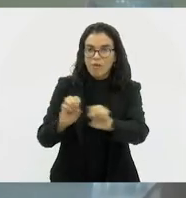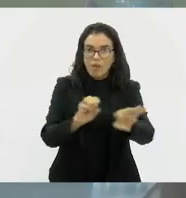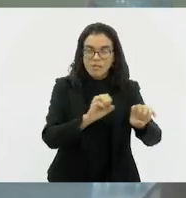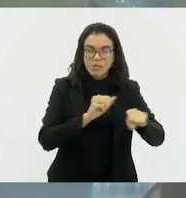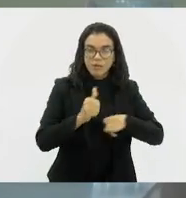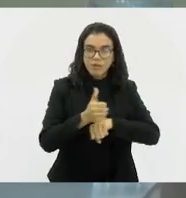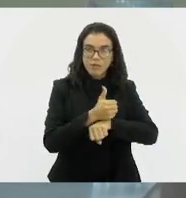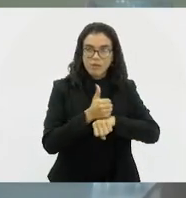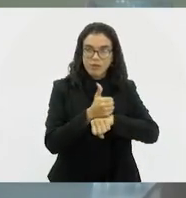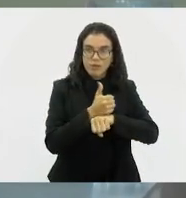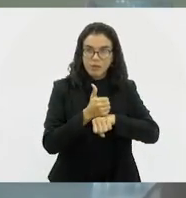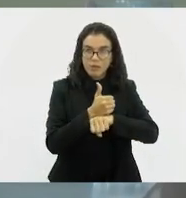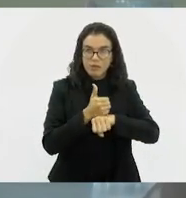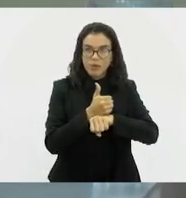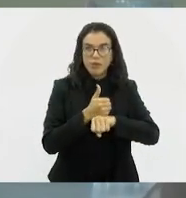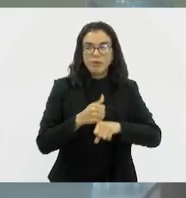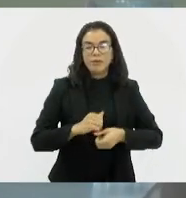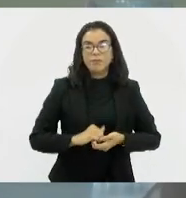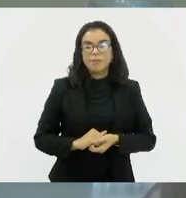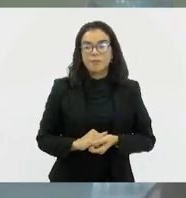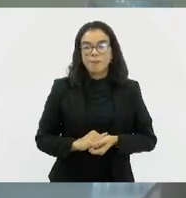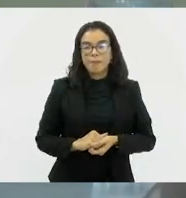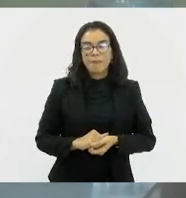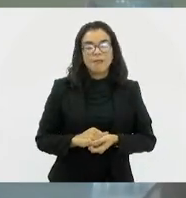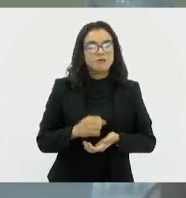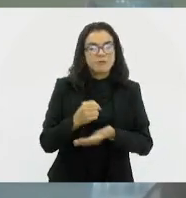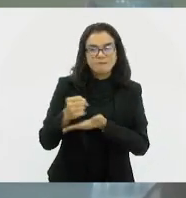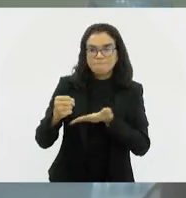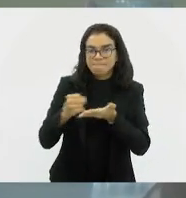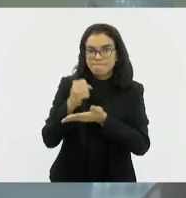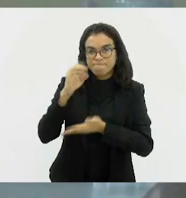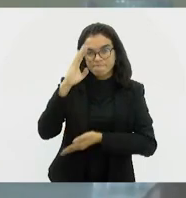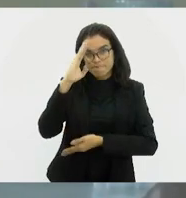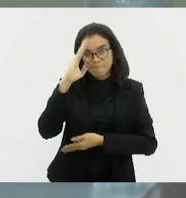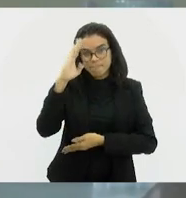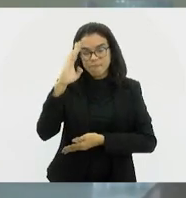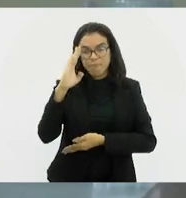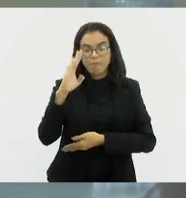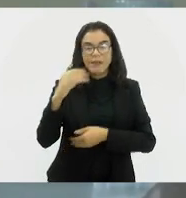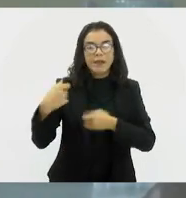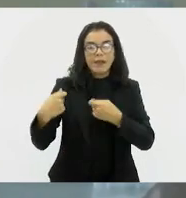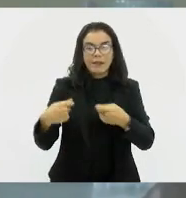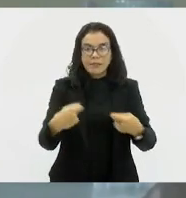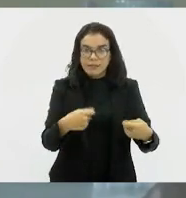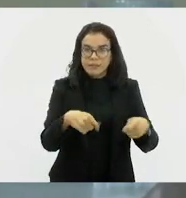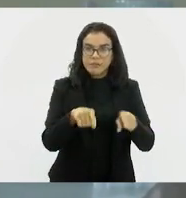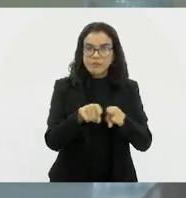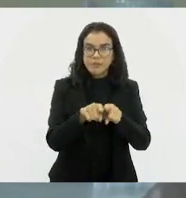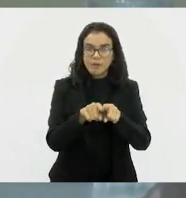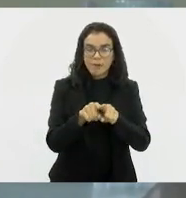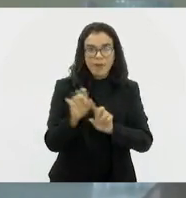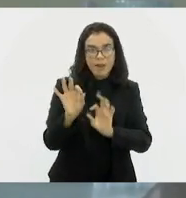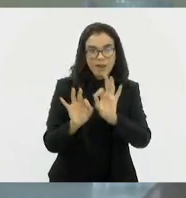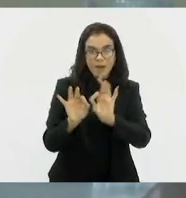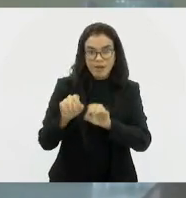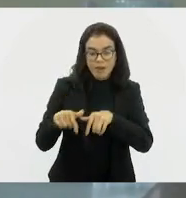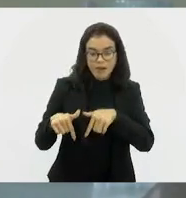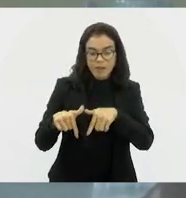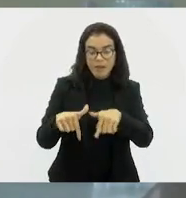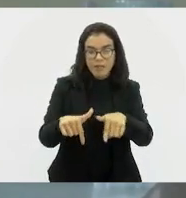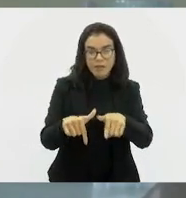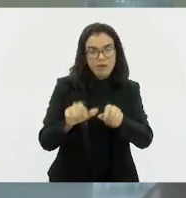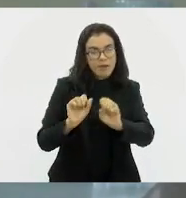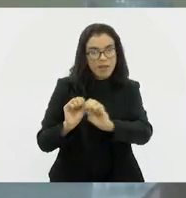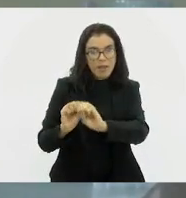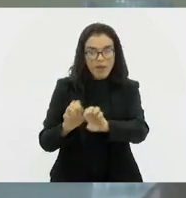pessoas que atendem esse público, são essenciais. É necessário ainda a elaboração de ações que eduquem